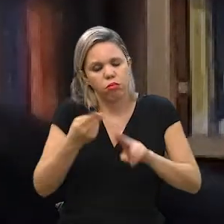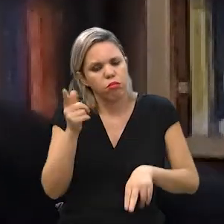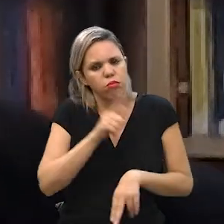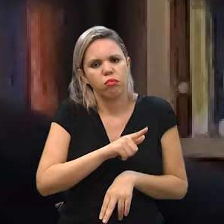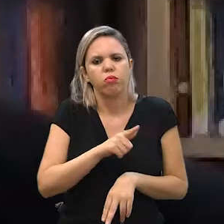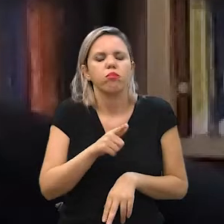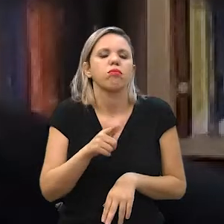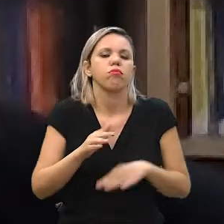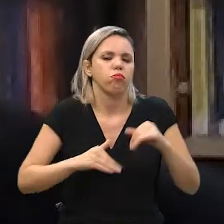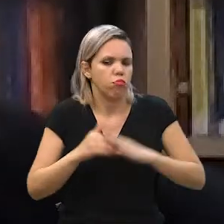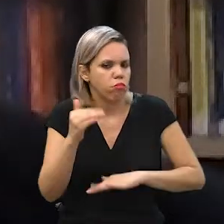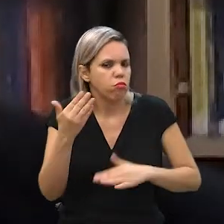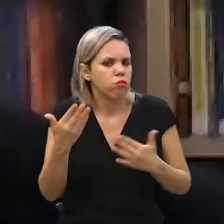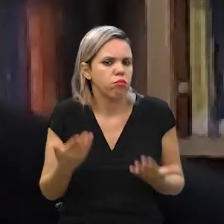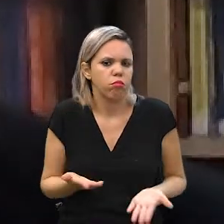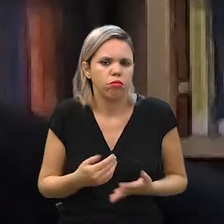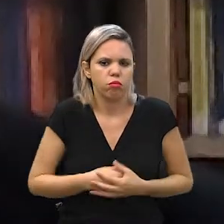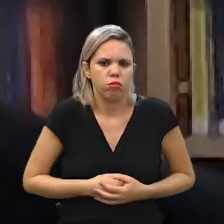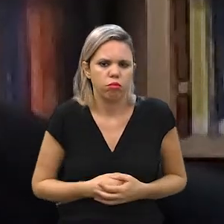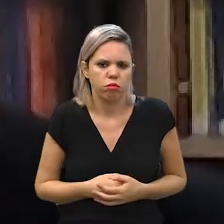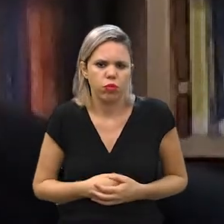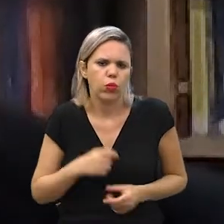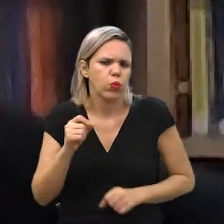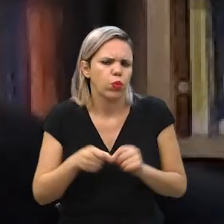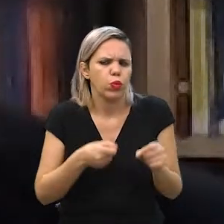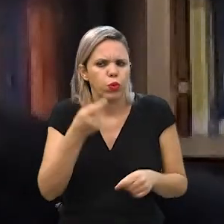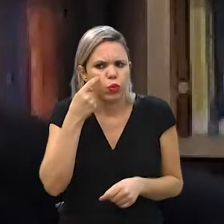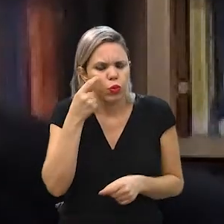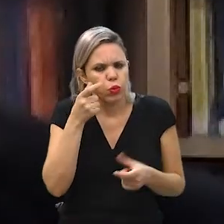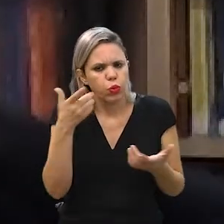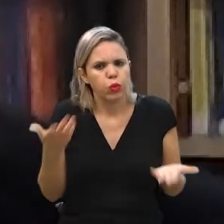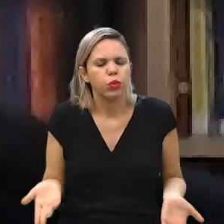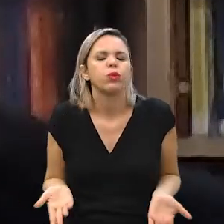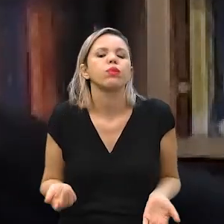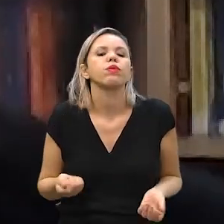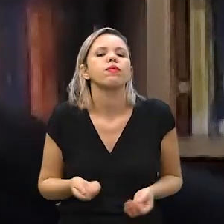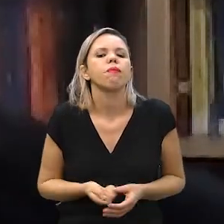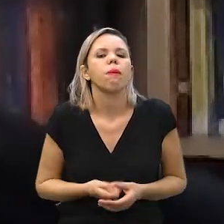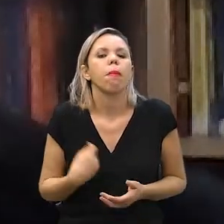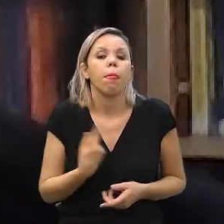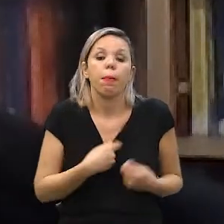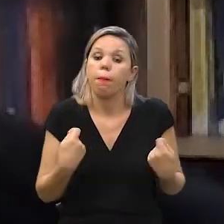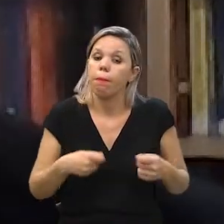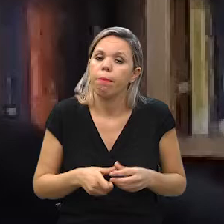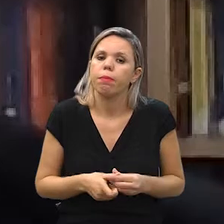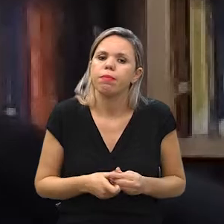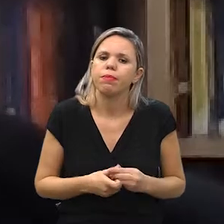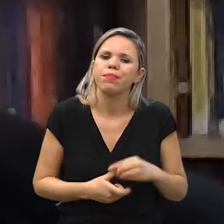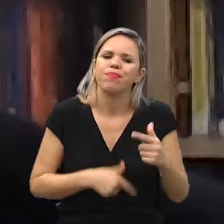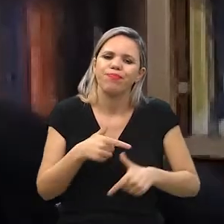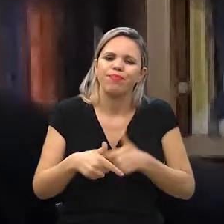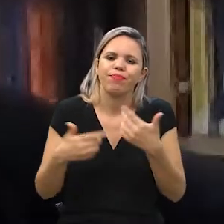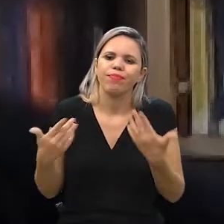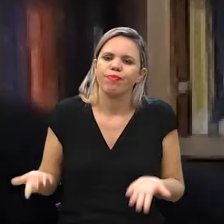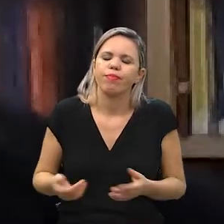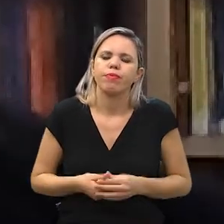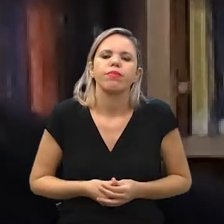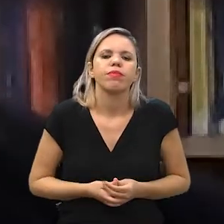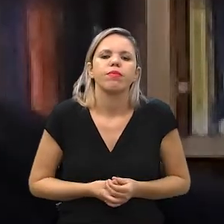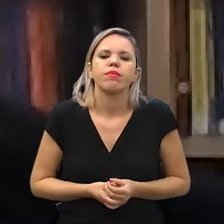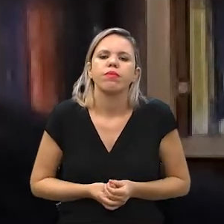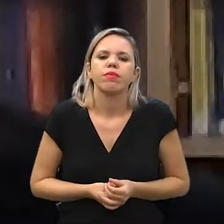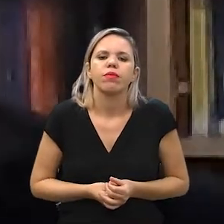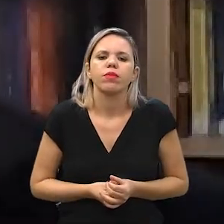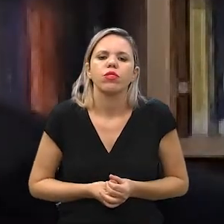também. Então, o que eu vejo aí, né, como um ponto que a gente precisa trabalhar, né,